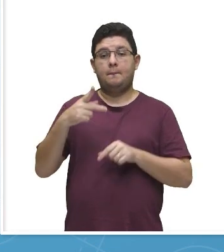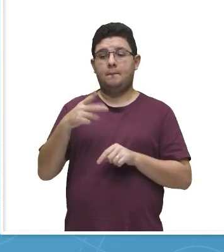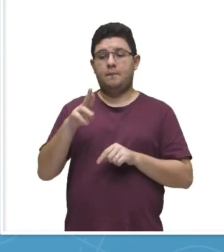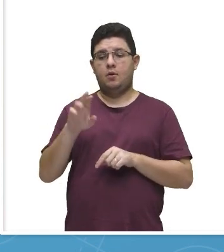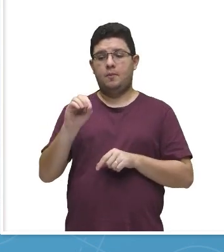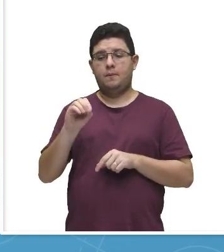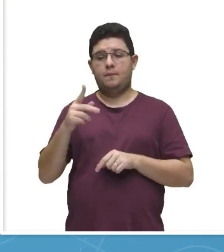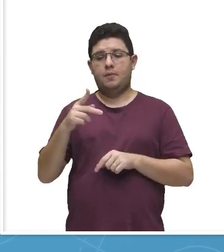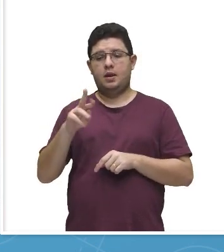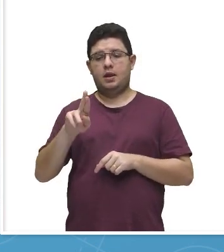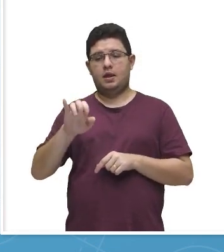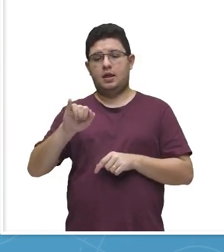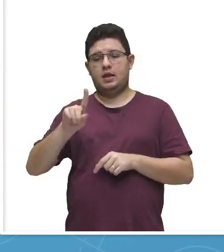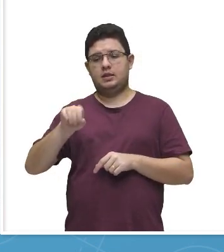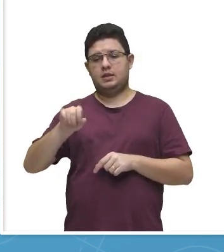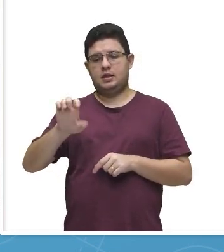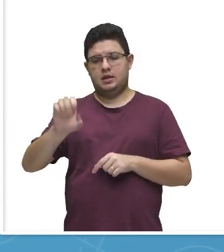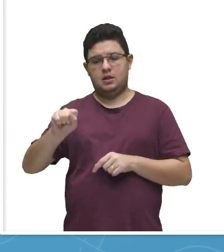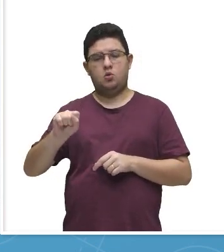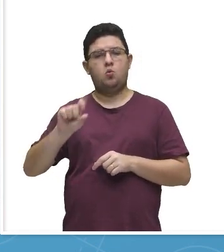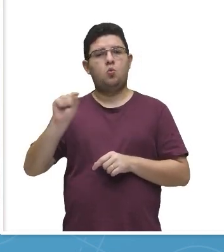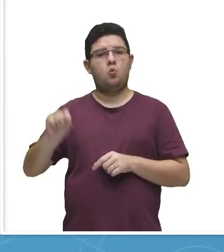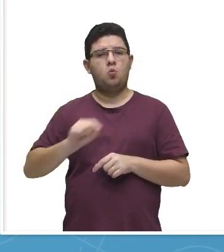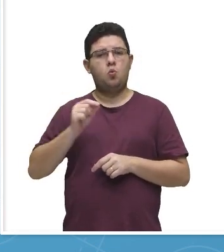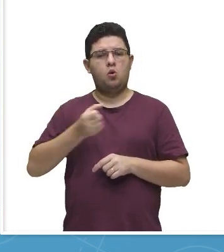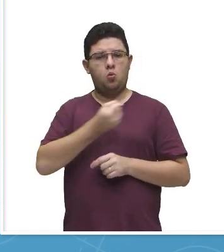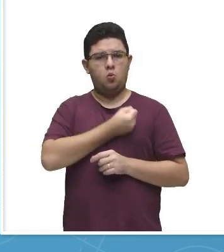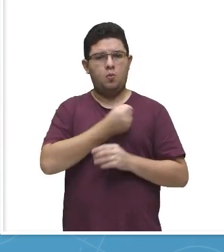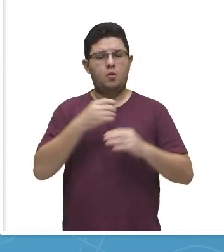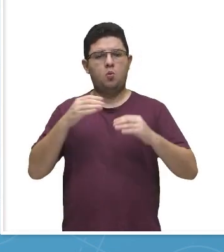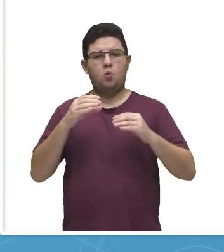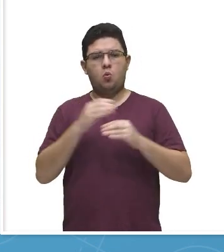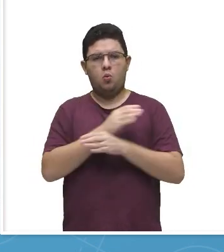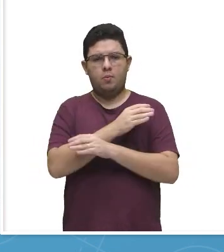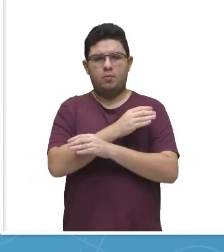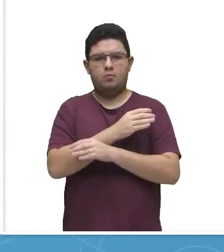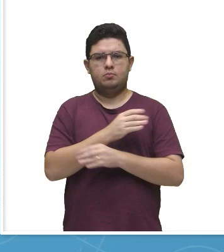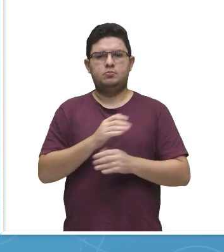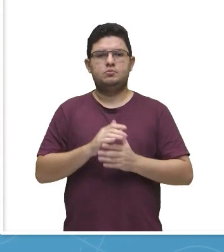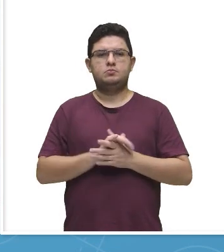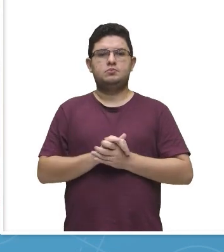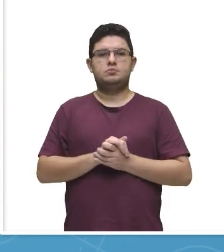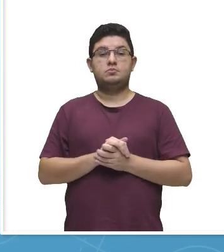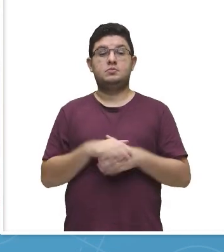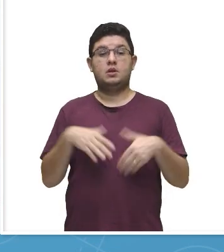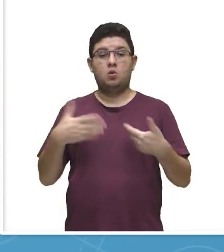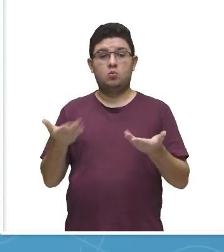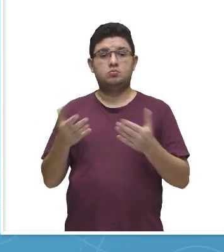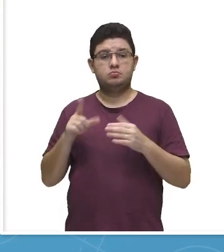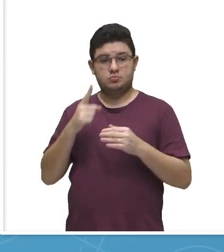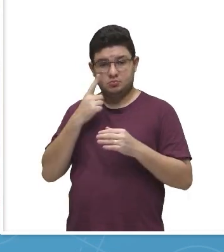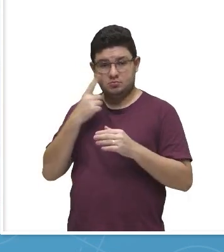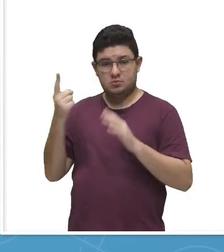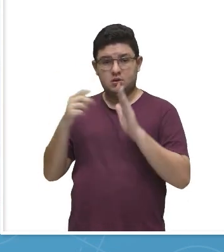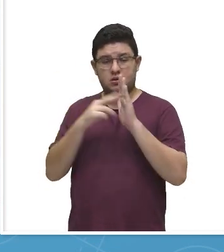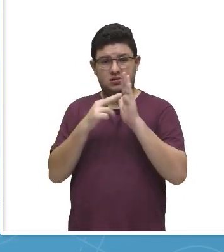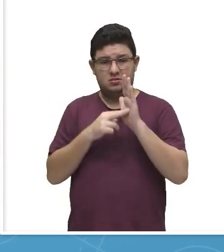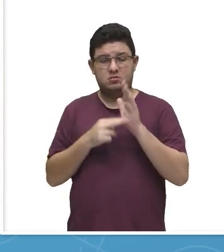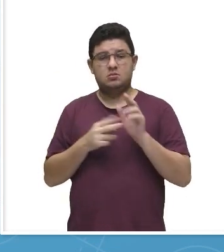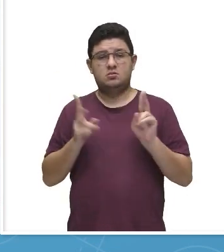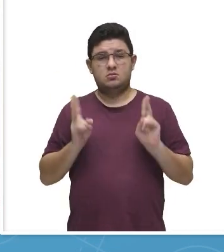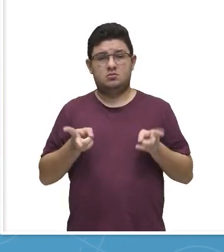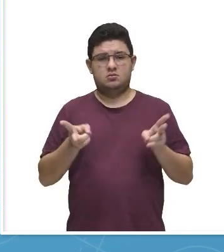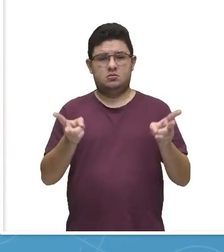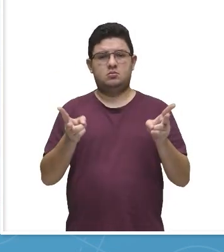No conjunto dos números inteiros, a regra é a mesma, Nós vamos multiplicar os fatores,